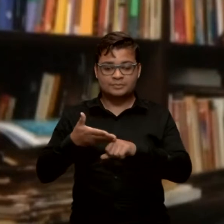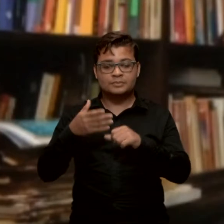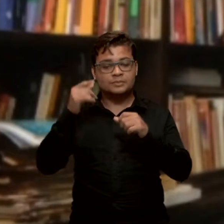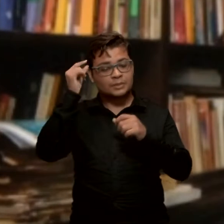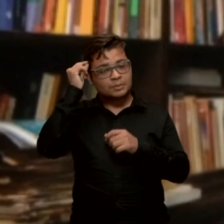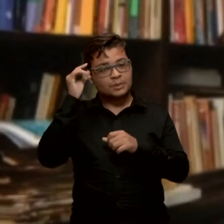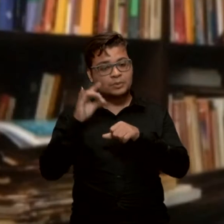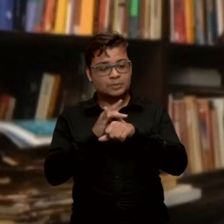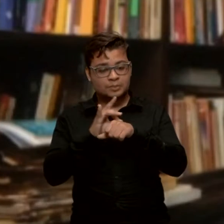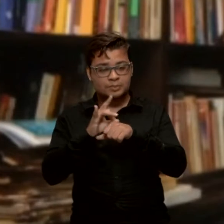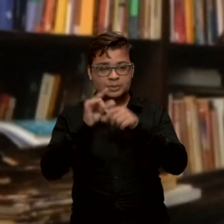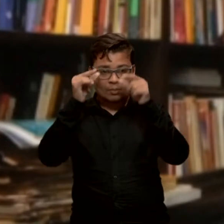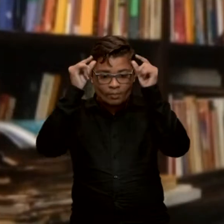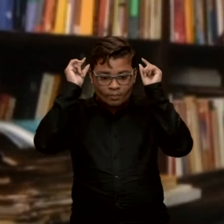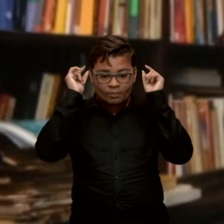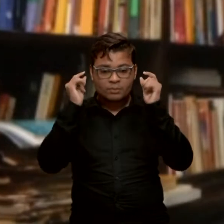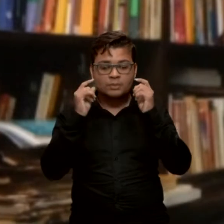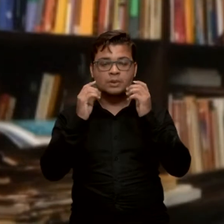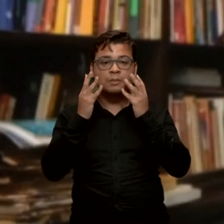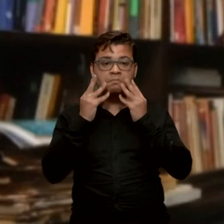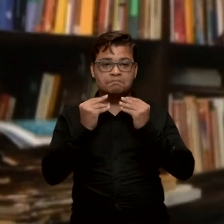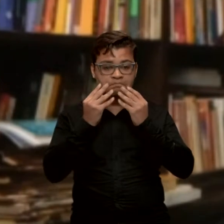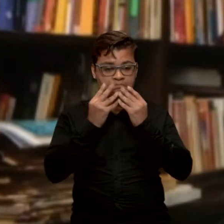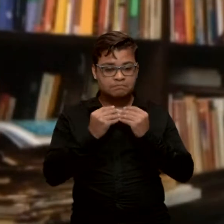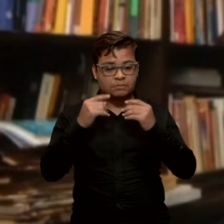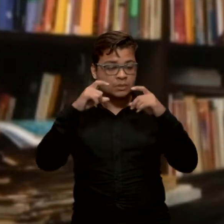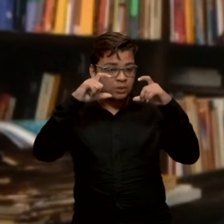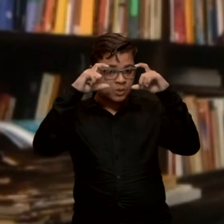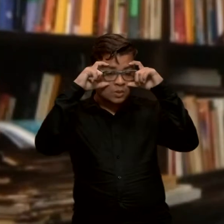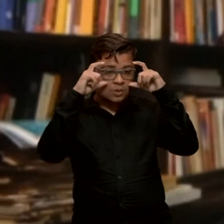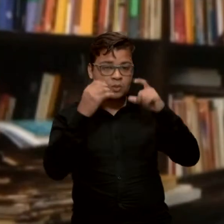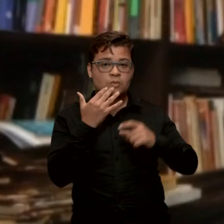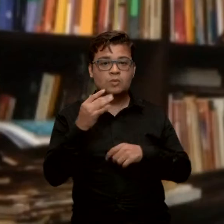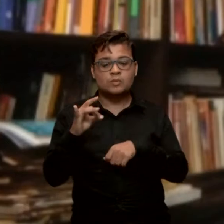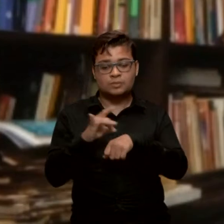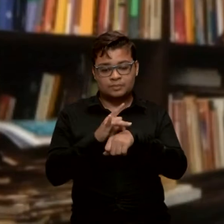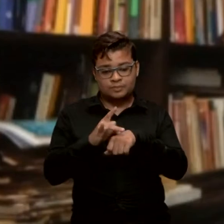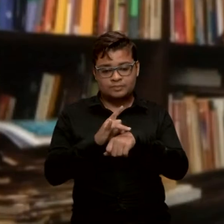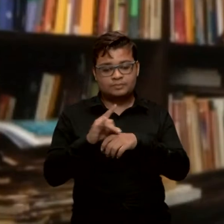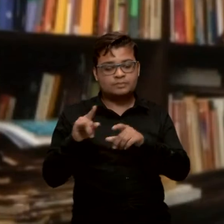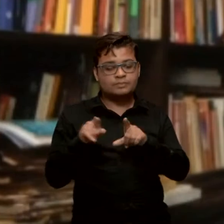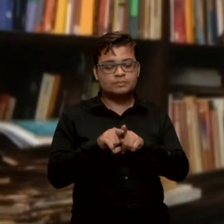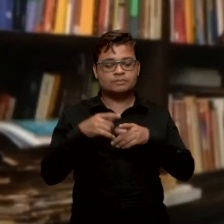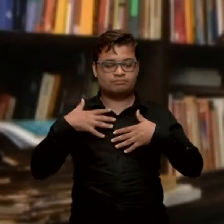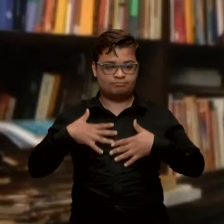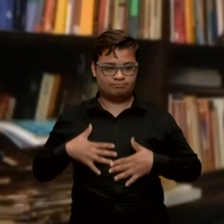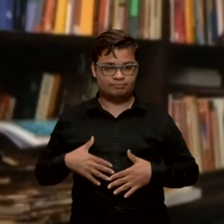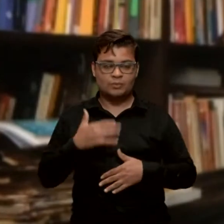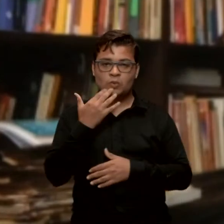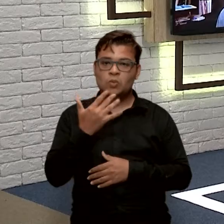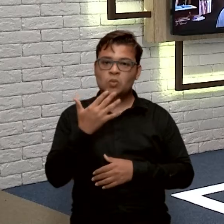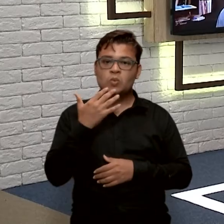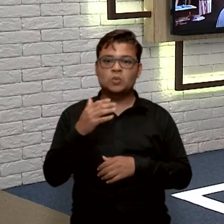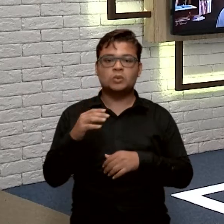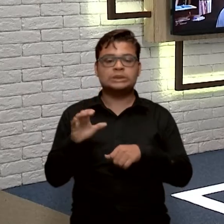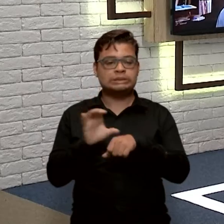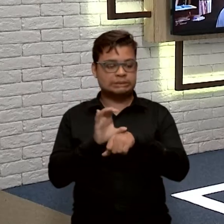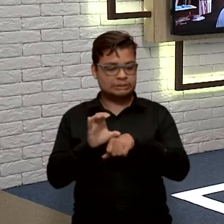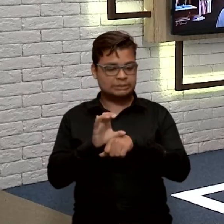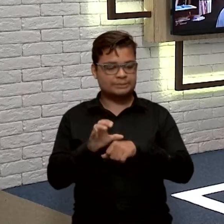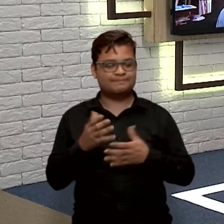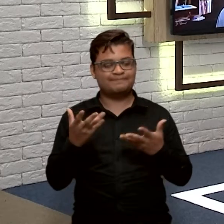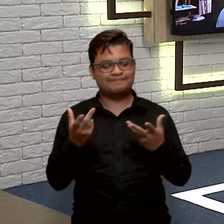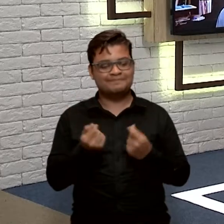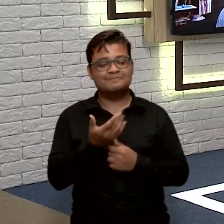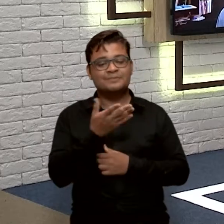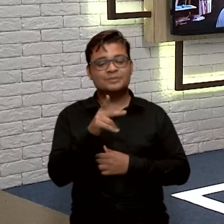curto, barba, óculos de grau preto e visto uma camisa social cinza. Maravilha. Professor Alisson,